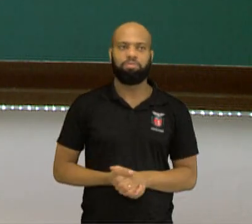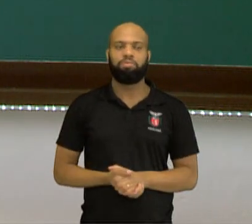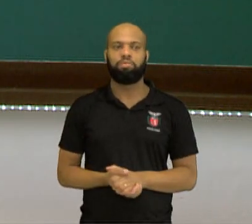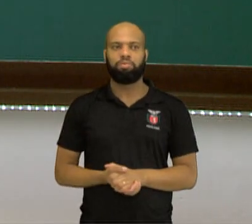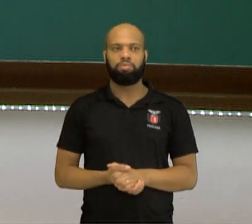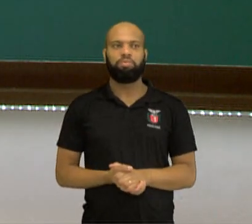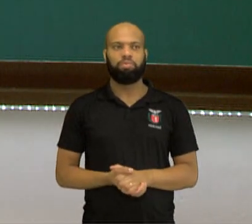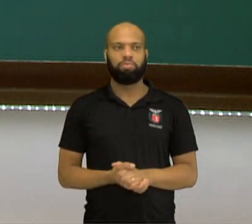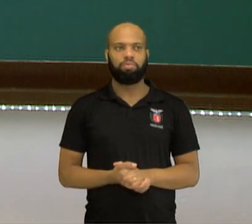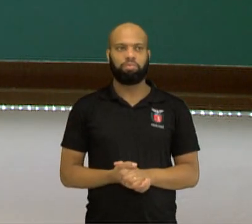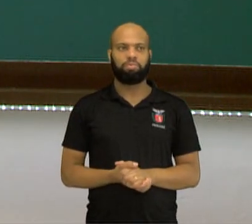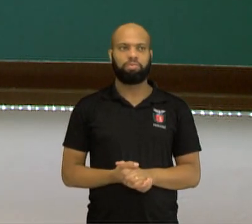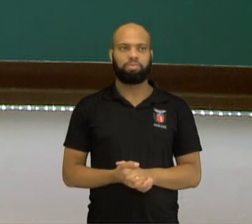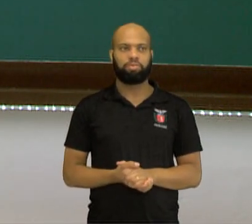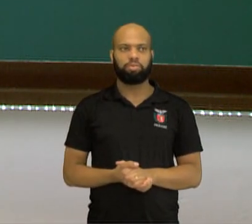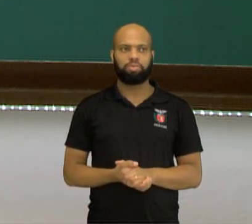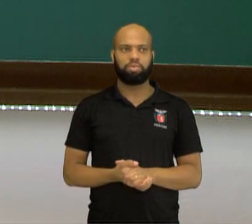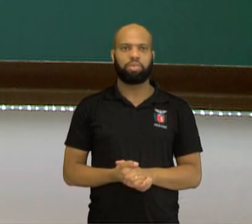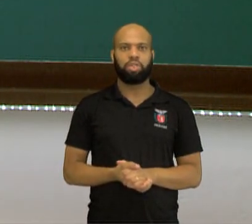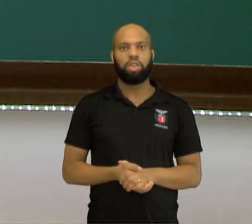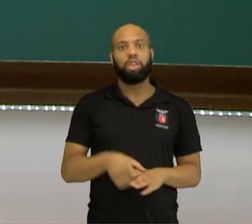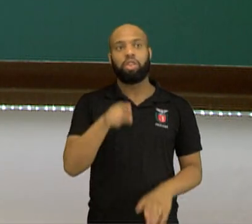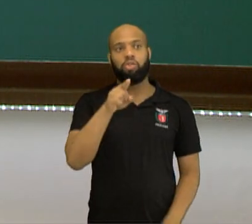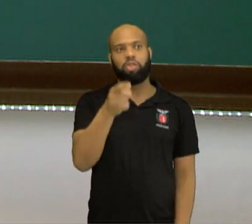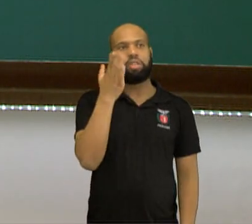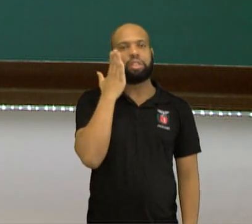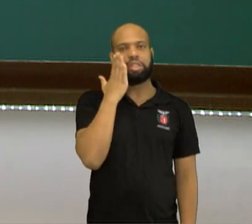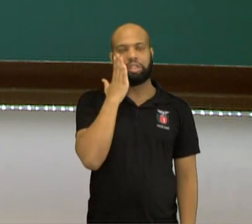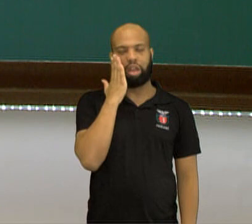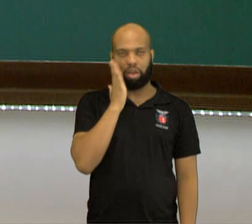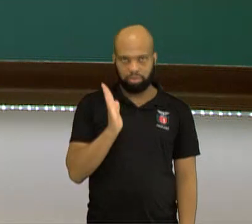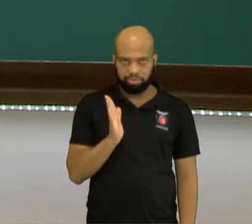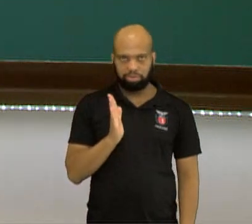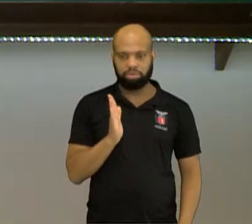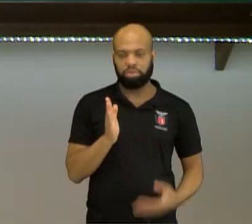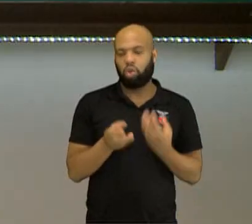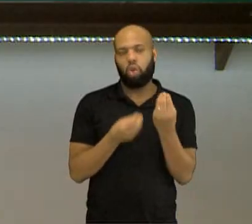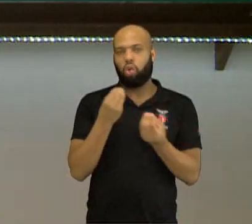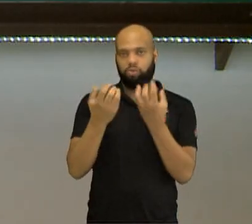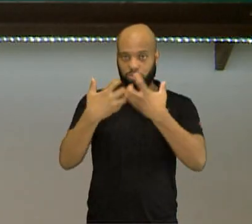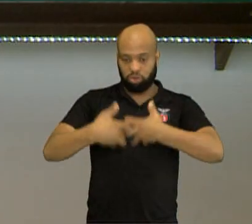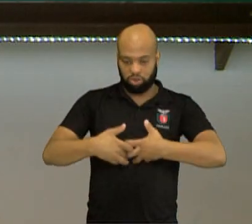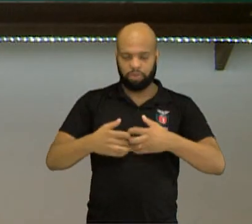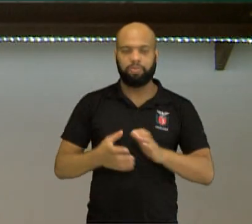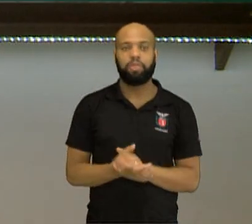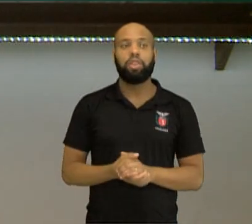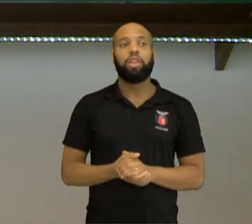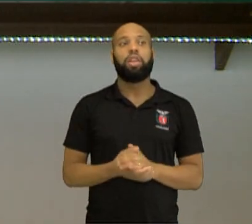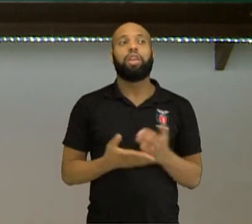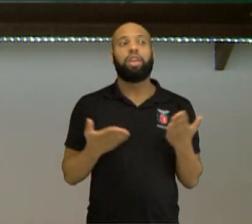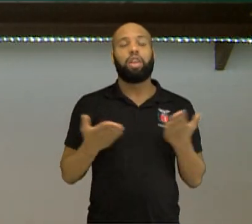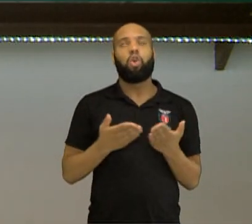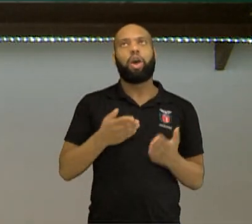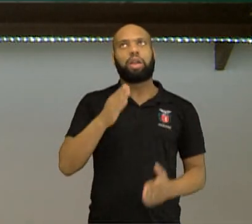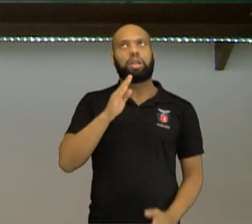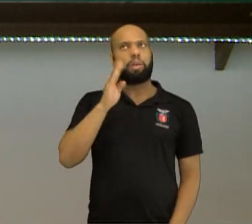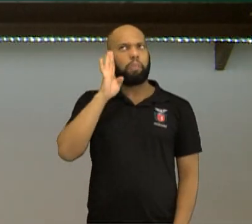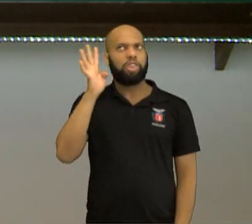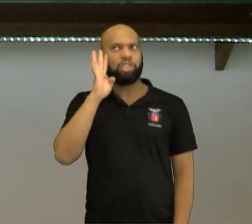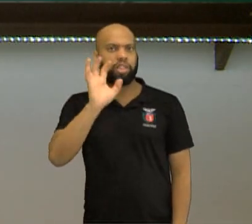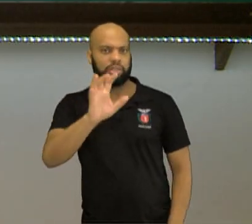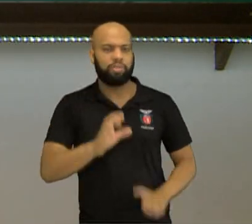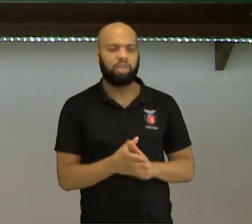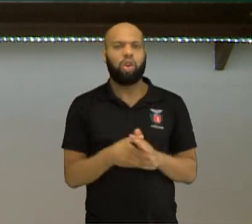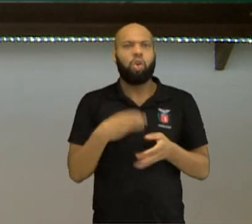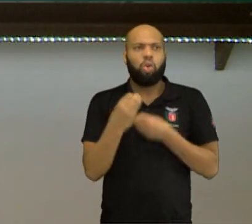Então, aqui, para vocês terem uma ideia, né? Agora, imagina como será